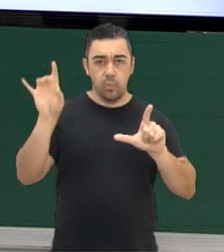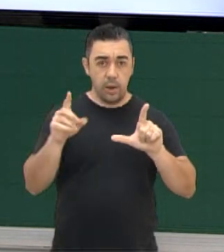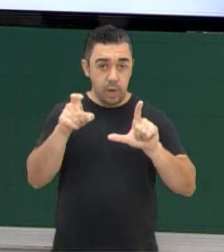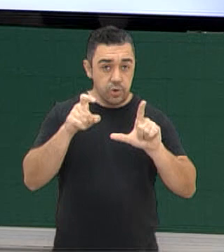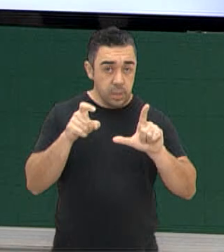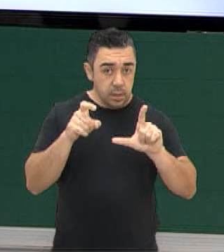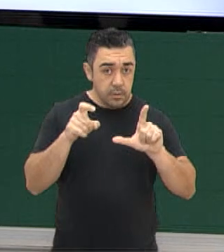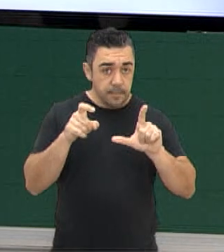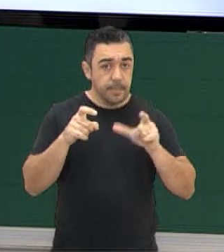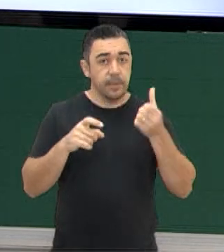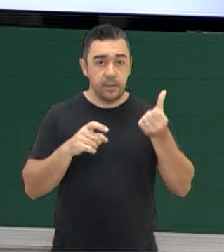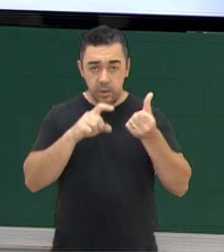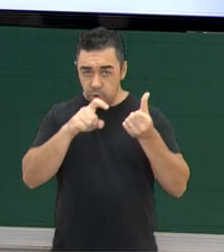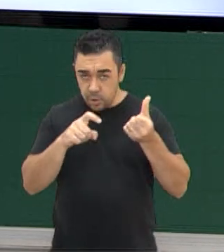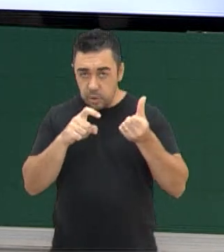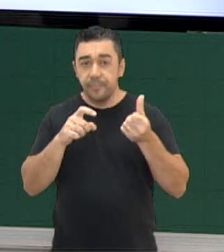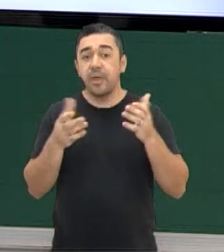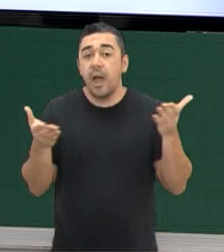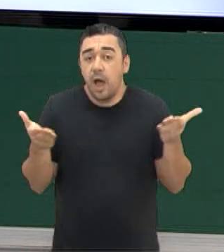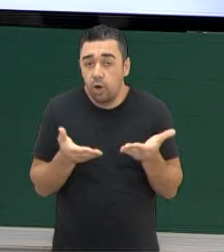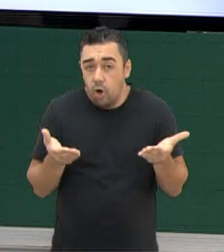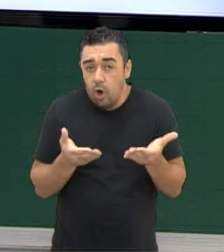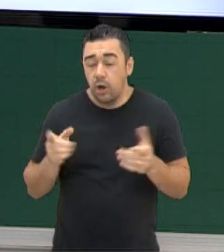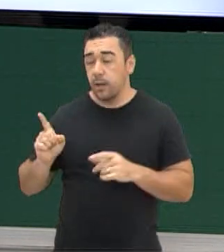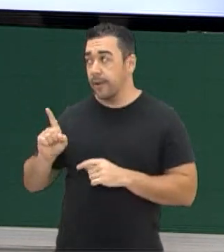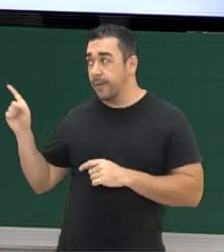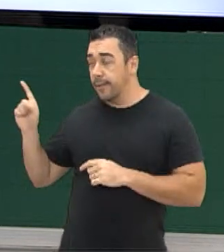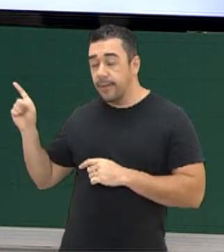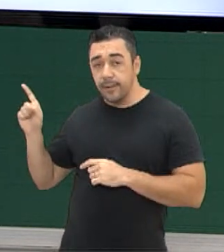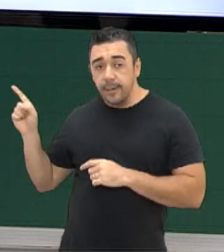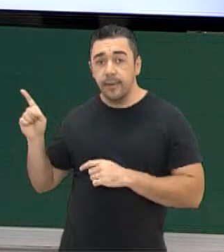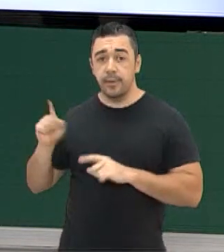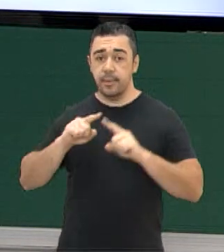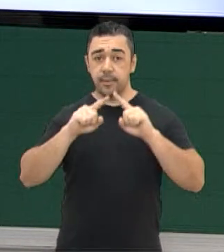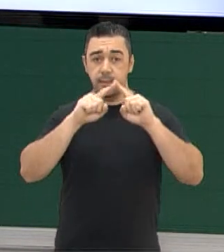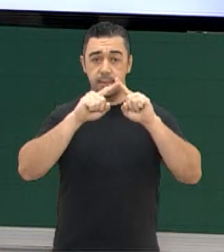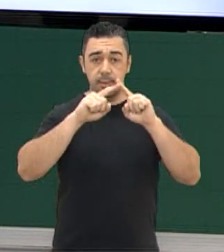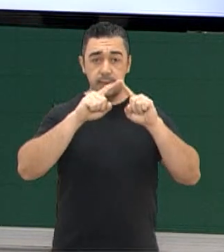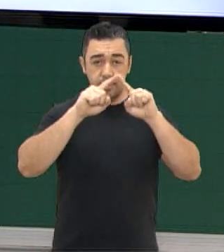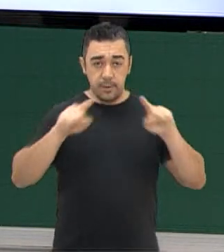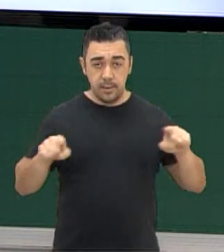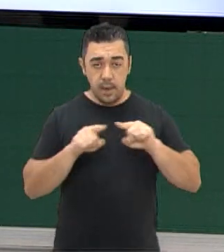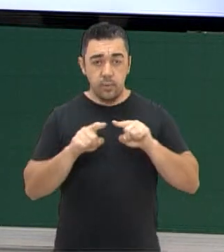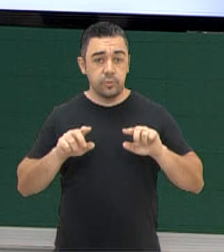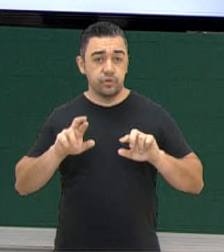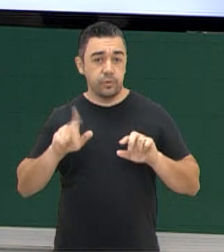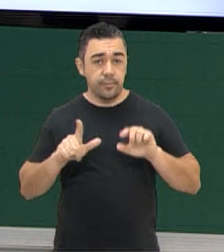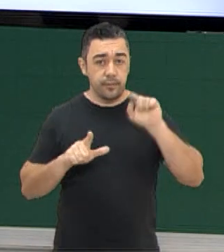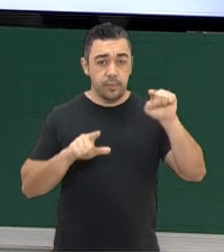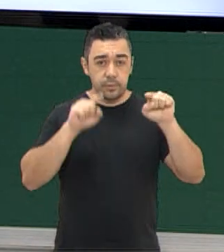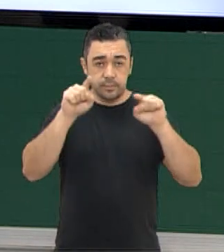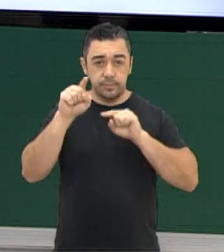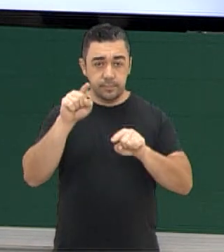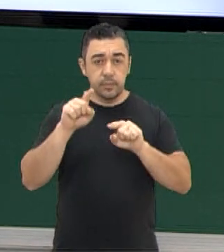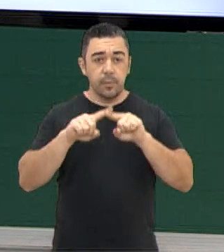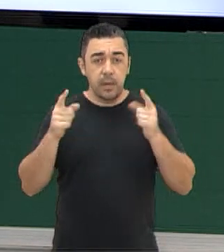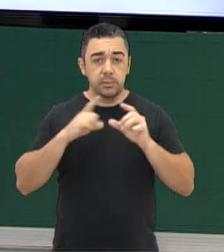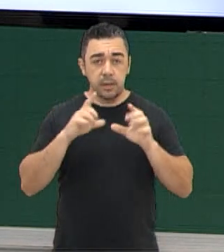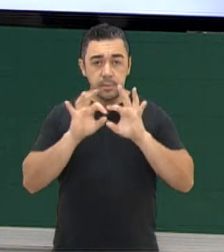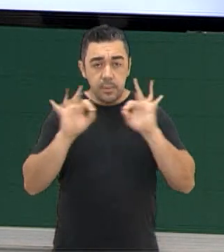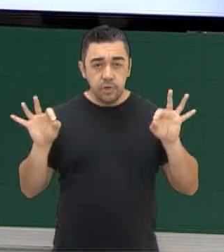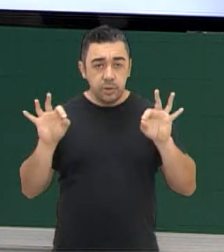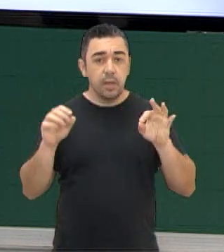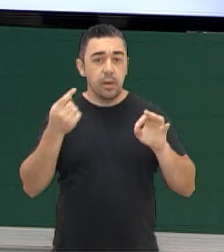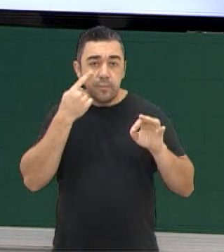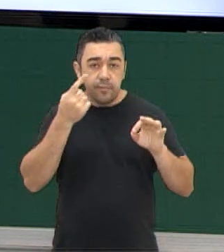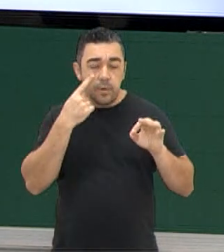x, então ficou 6x. Nesse triângulo, como os lados são diferentes, mas possuem medidas, eu preciso fazer